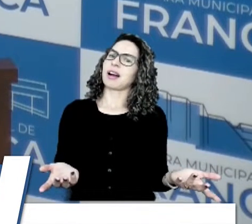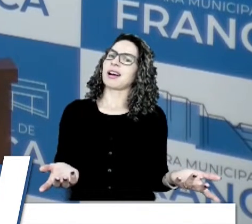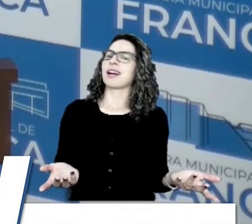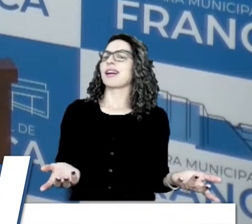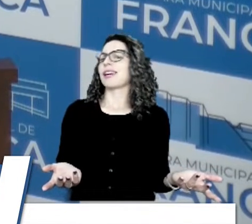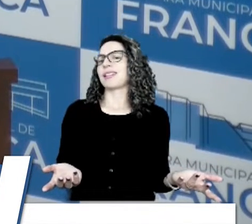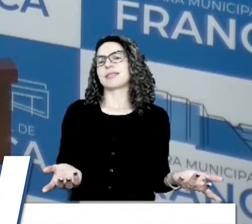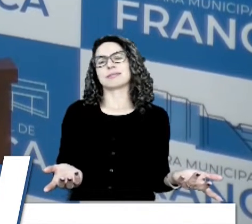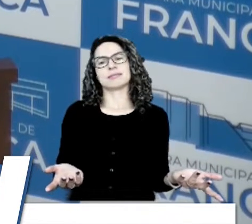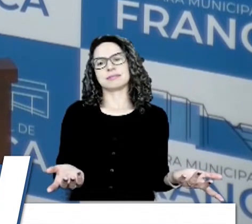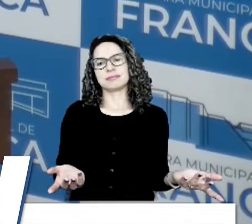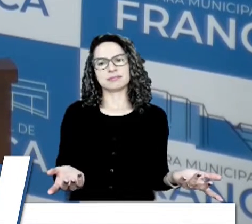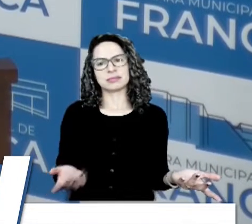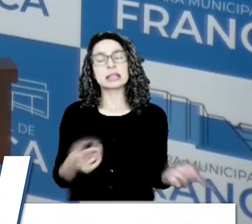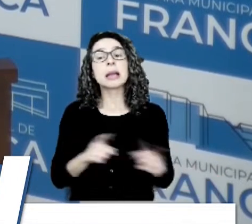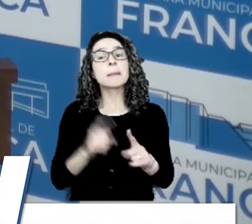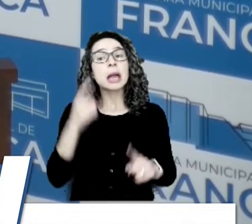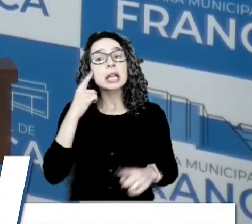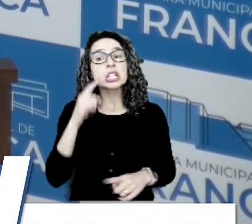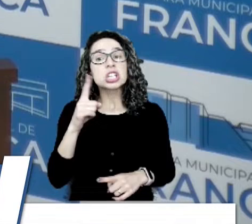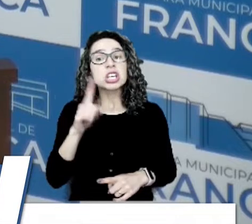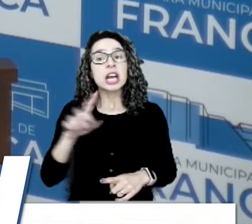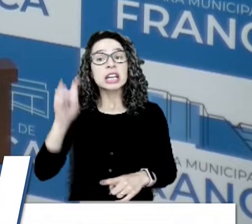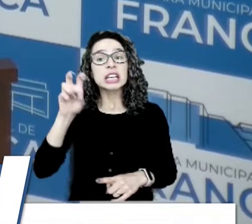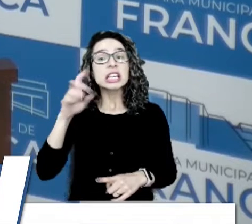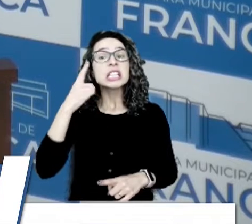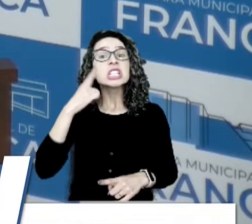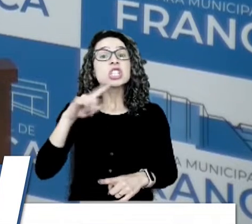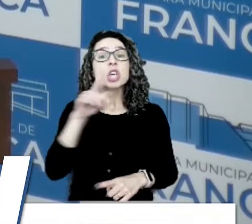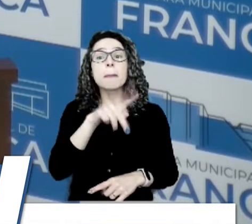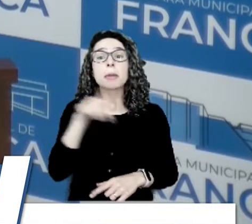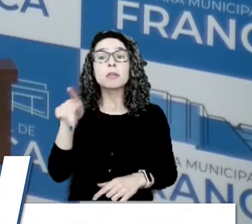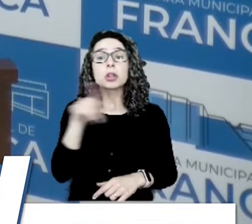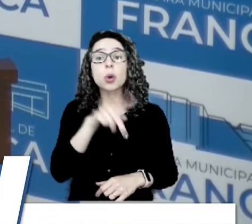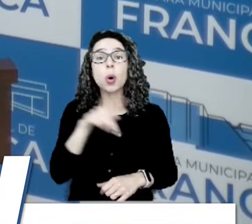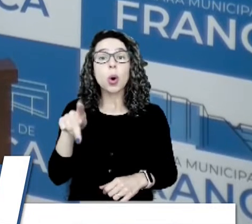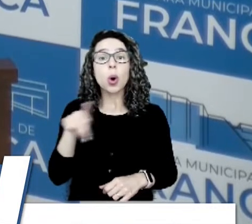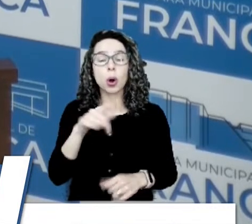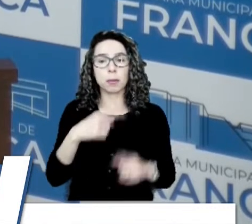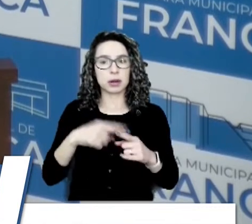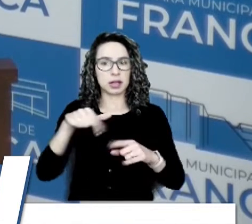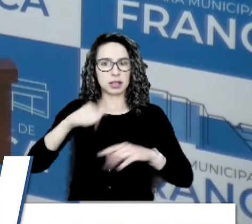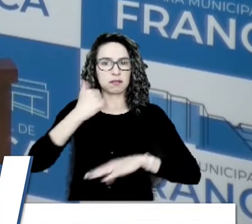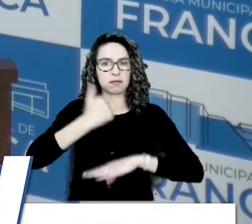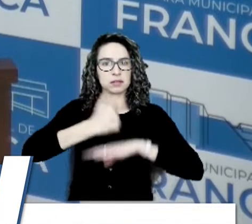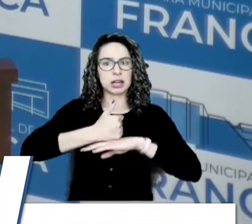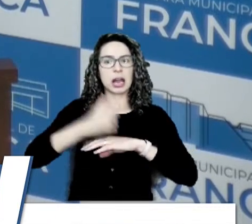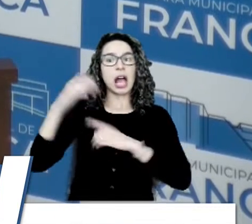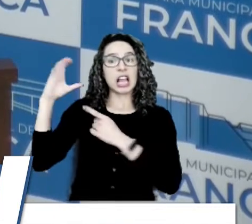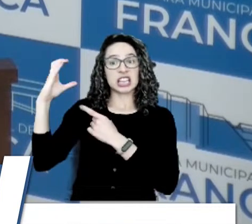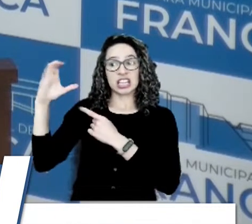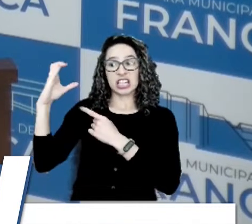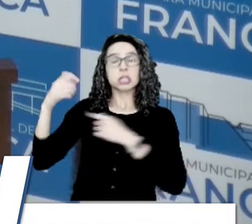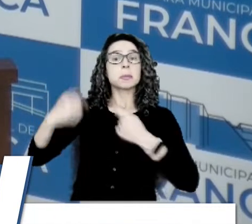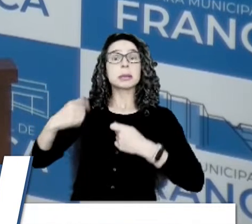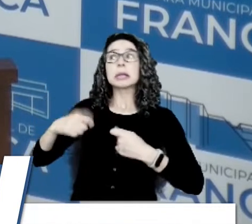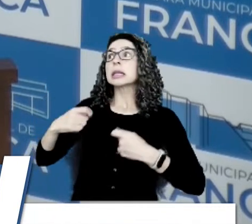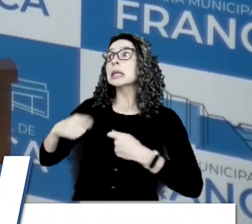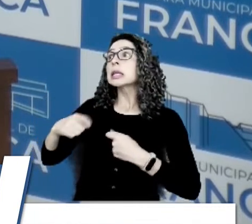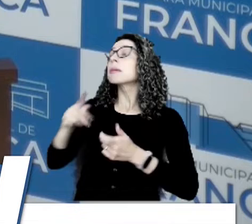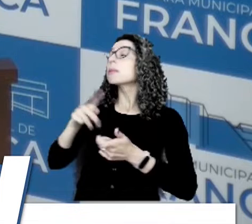Também passamos o dia 15, dia dos professores. Porque Franca está com as creches precisando de professor e não consegue